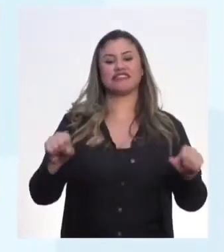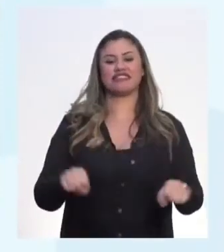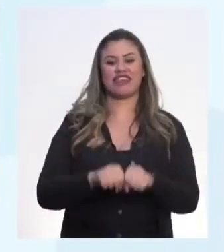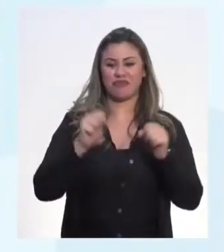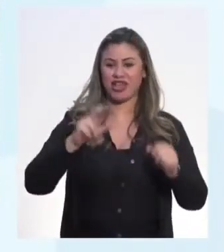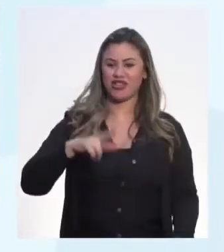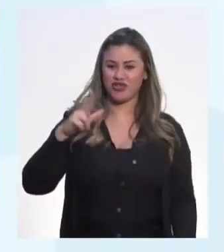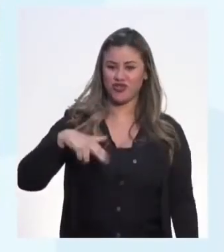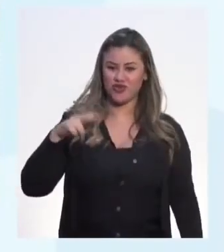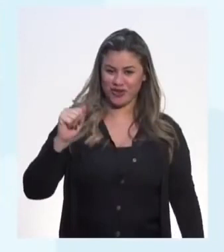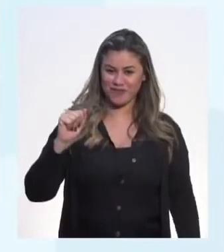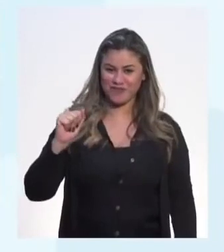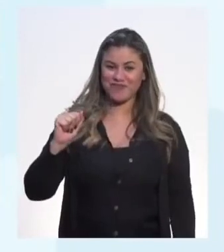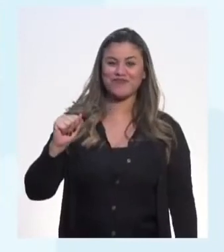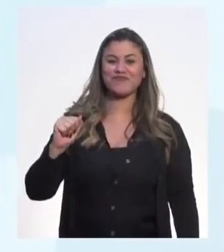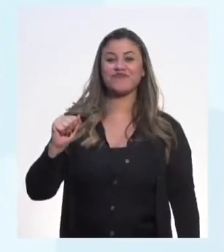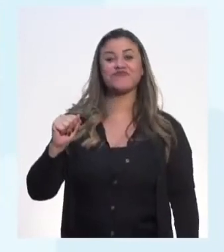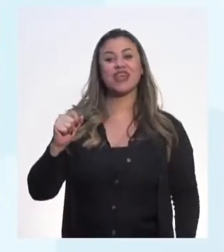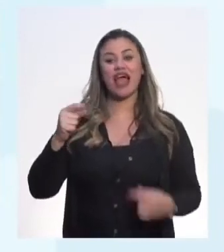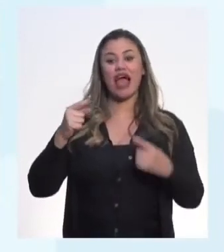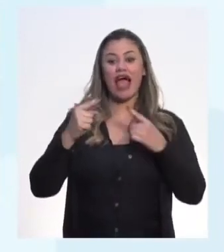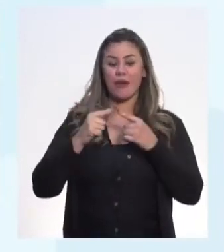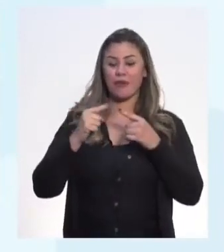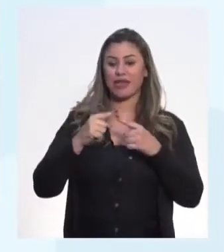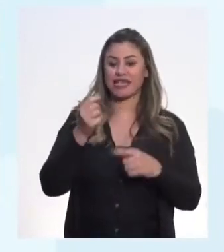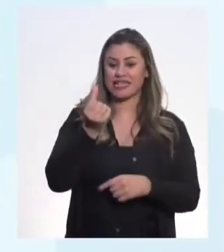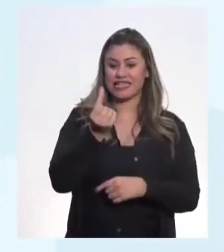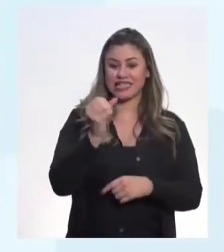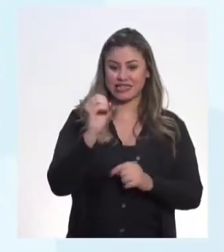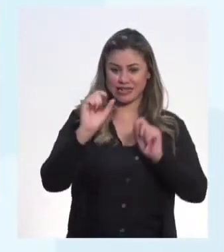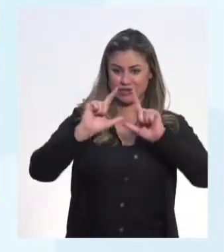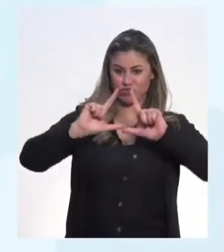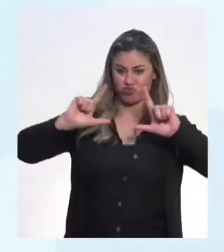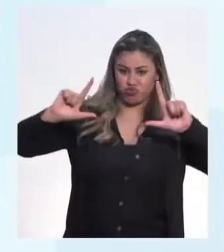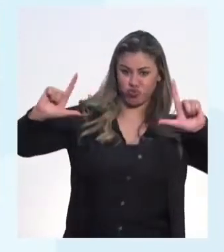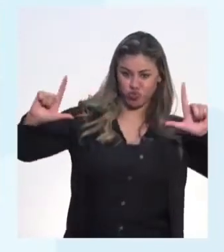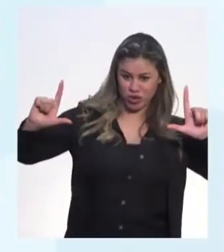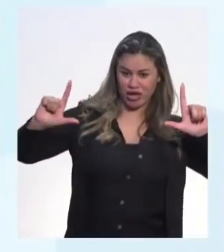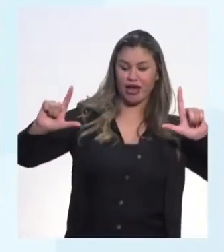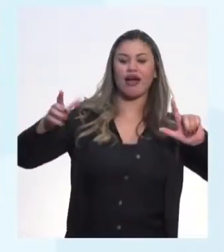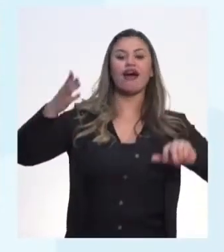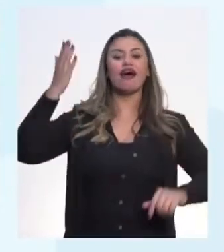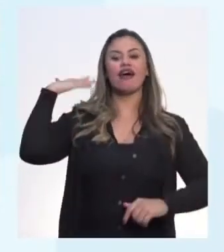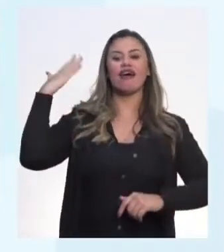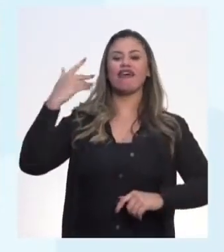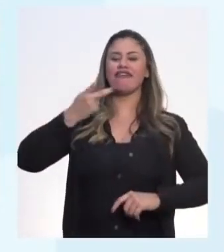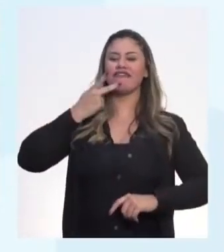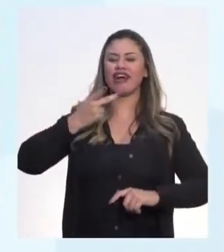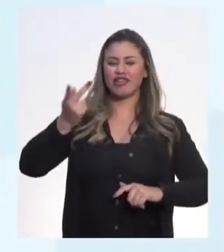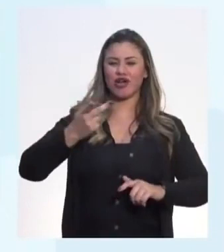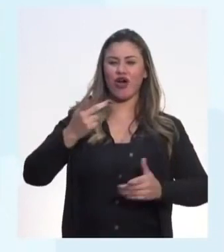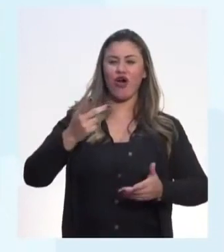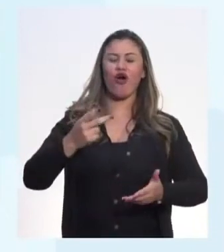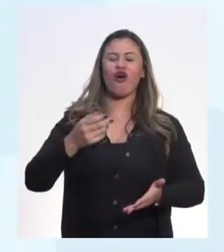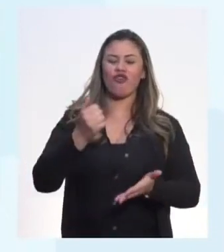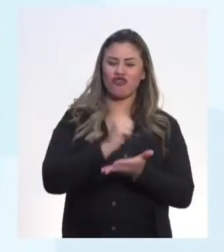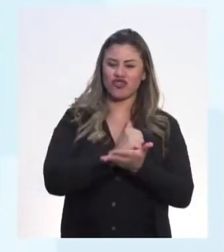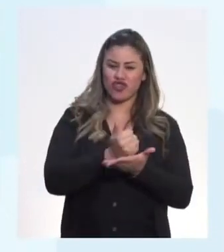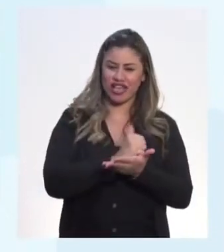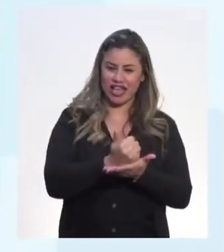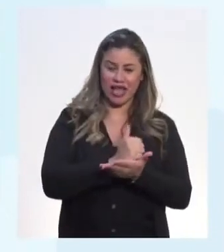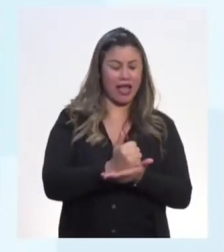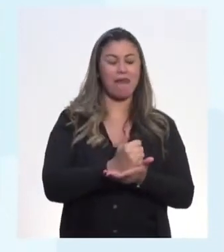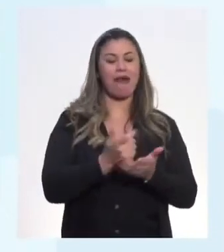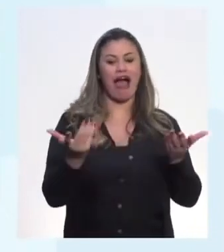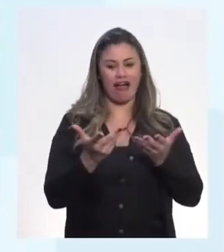da marca quebra nunca com 60 polegadas porque já que a gente já falou de videogames agora trocar uma televisão grande que é para poder jogar